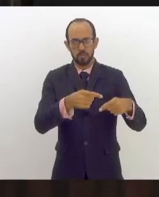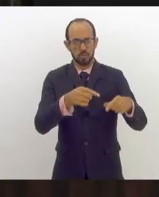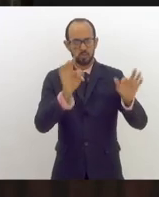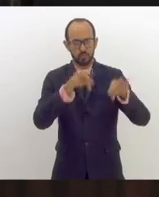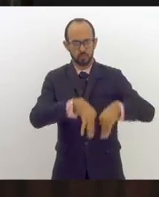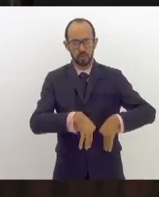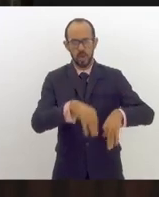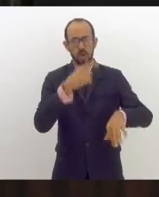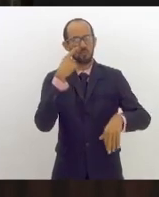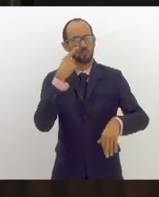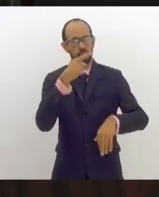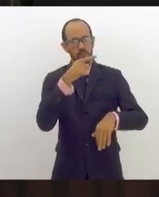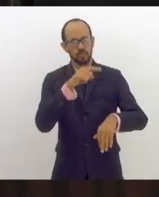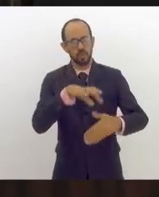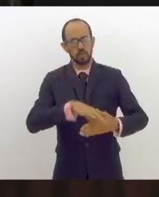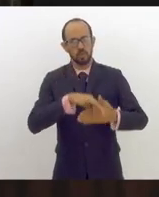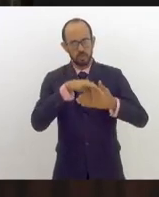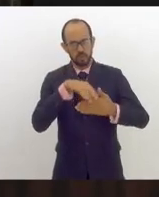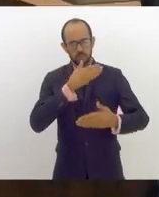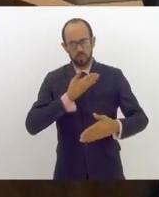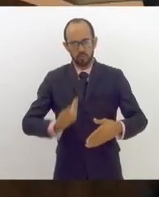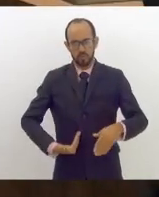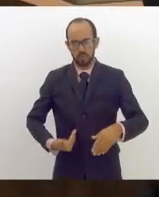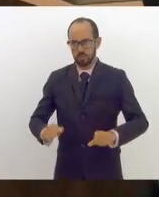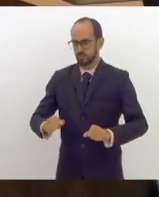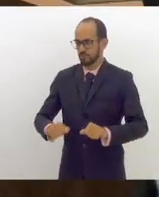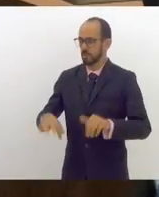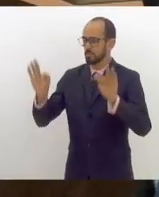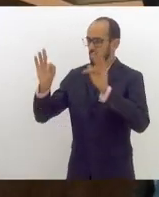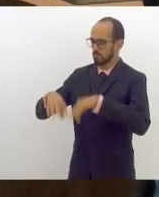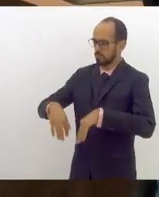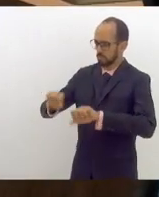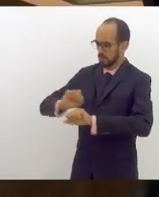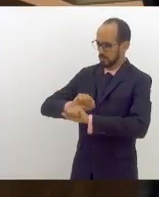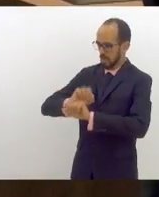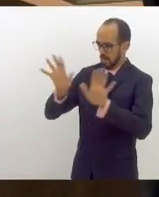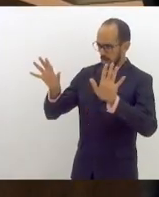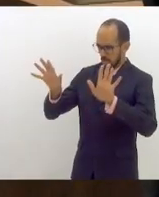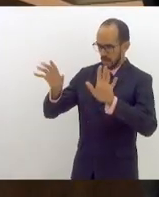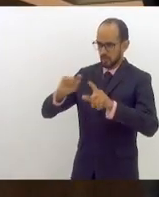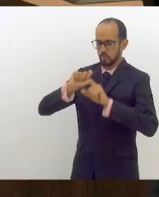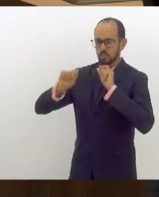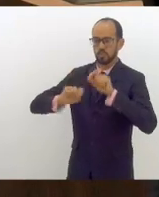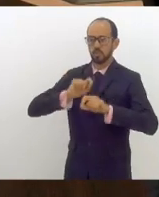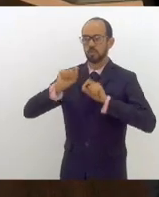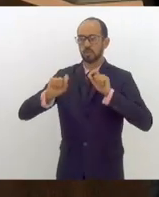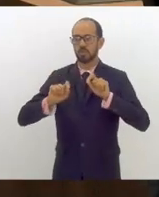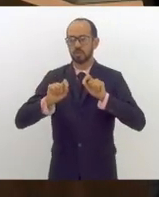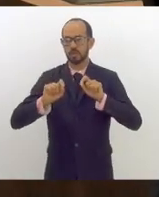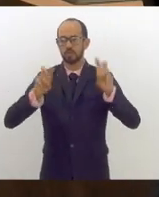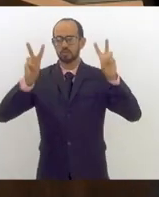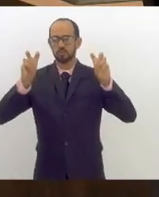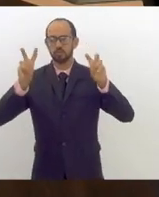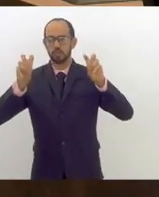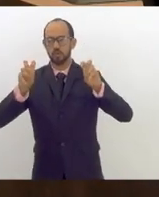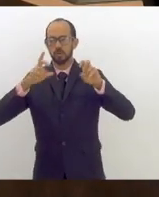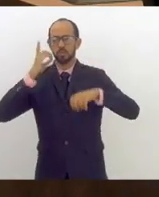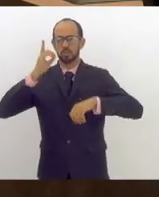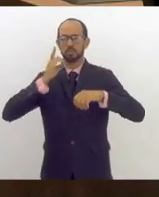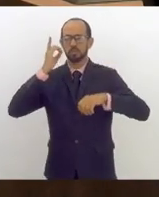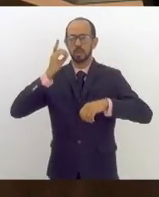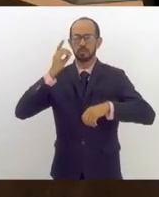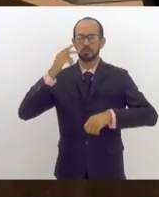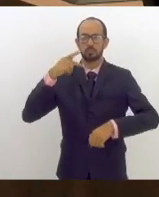líder do governo com a palavra Deputado Municipal para ficar claro em relação ao Deputado parlamentar